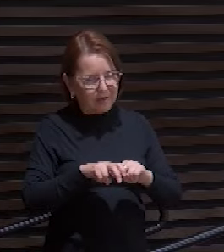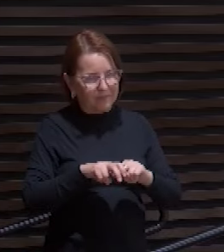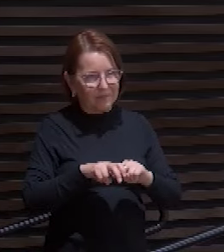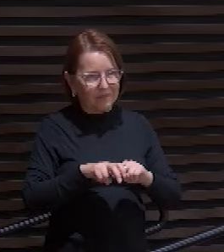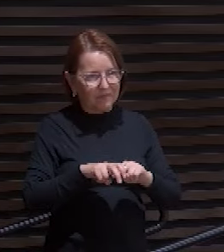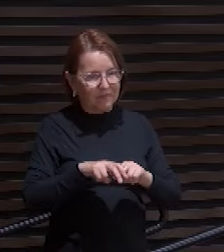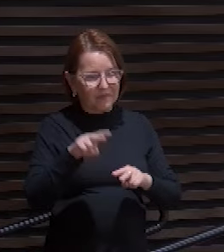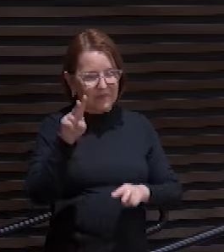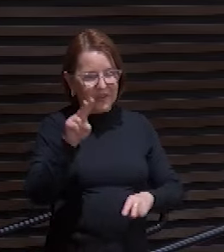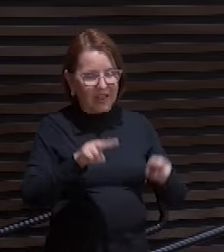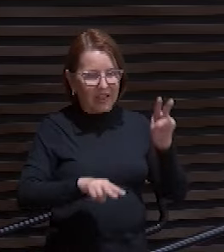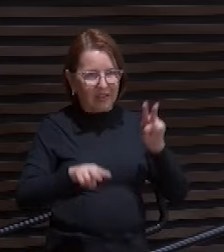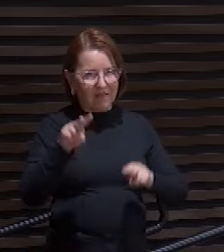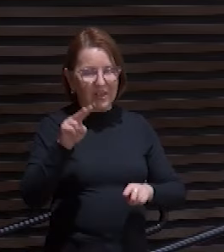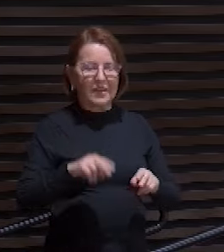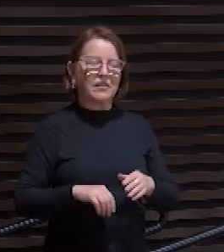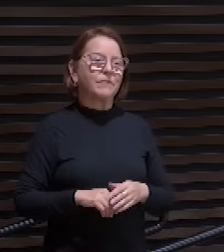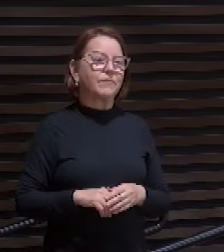2